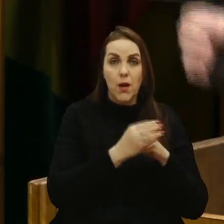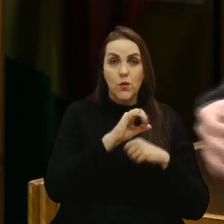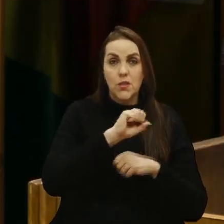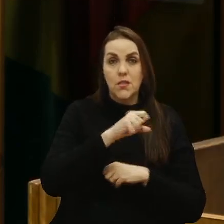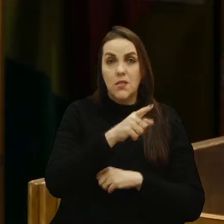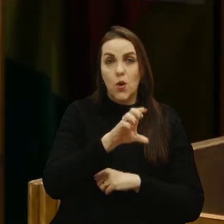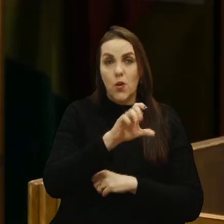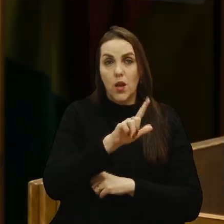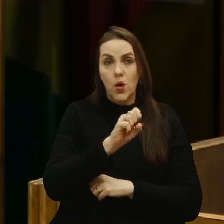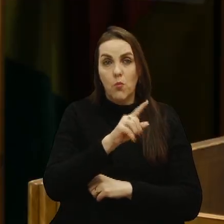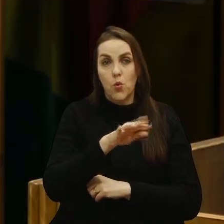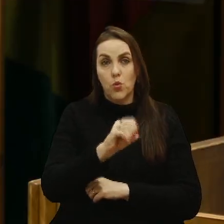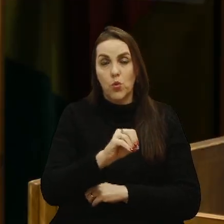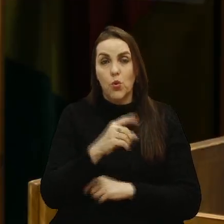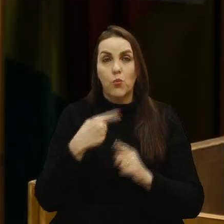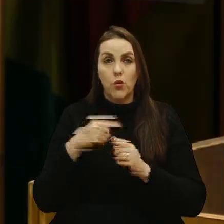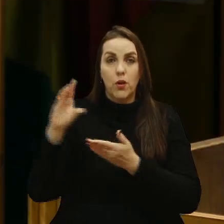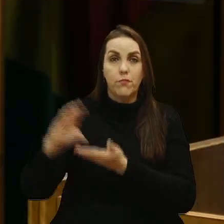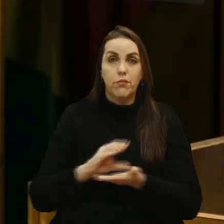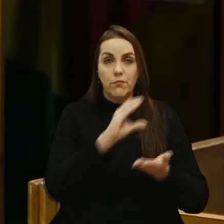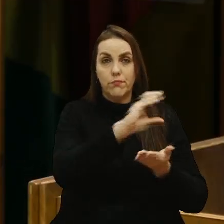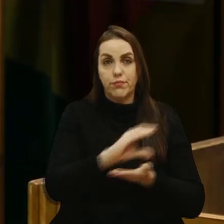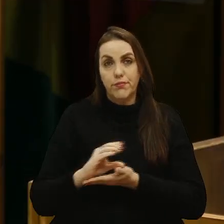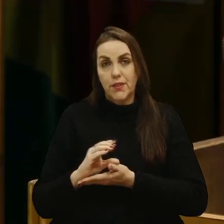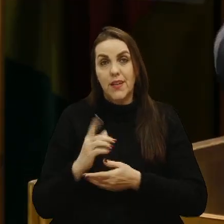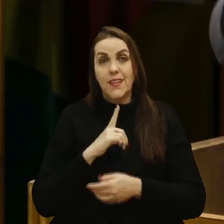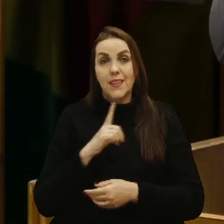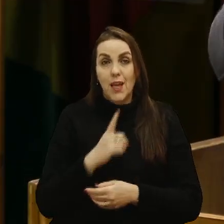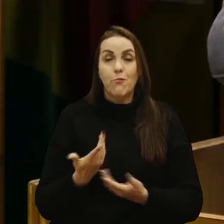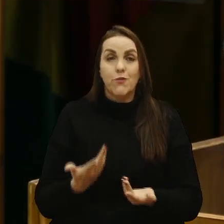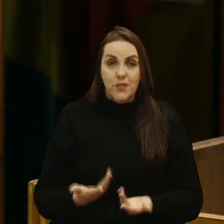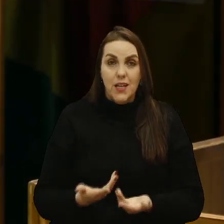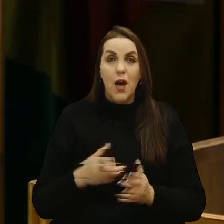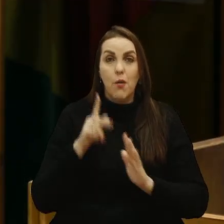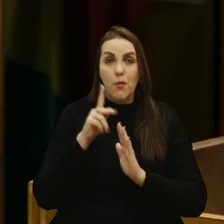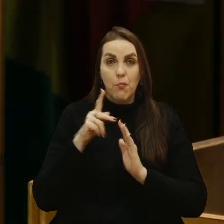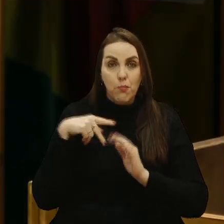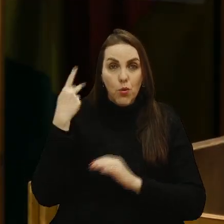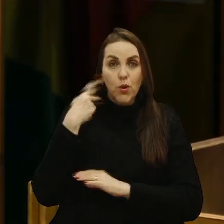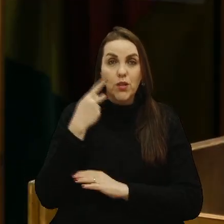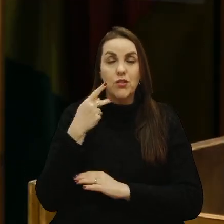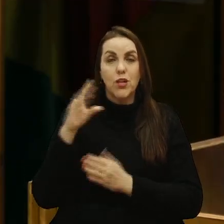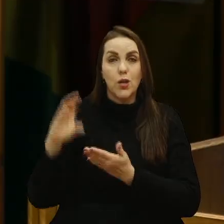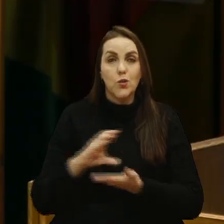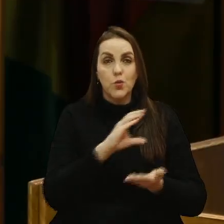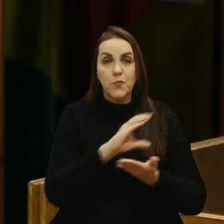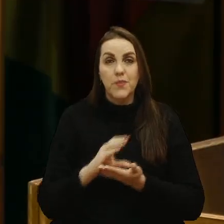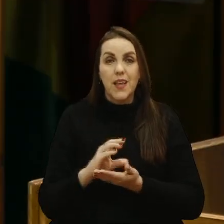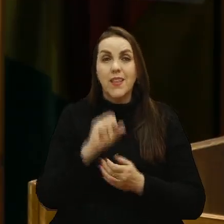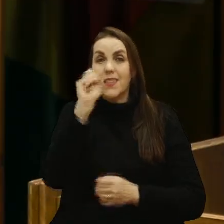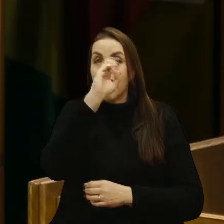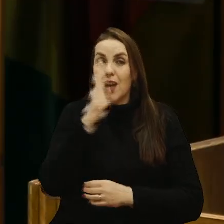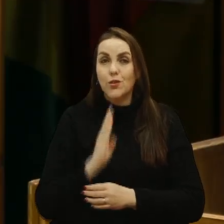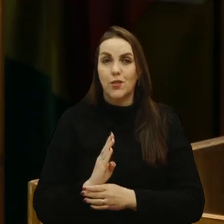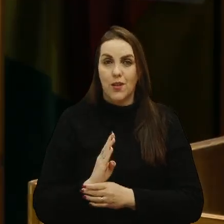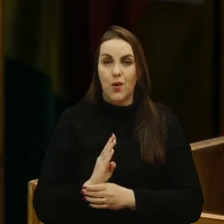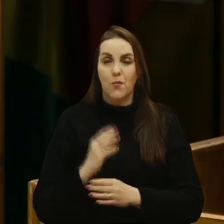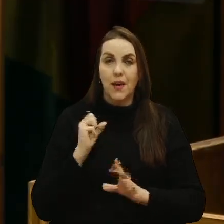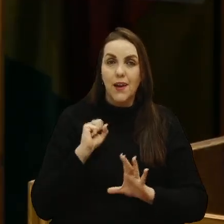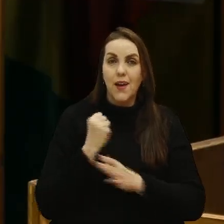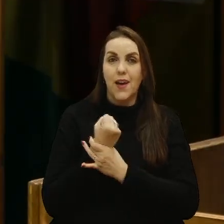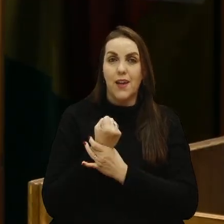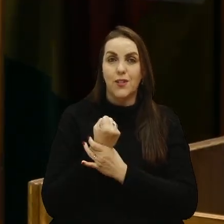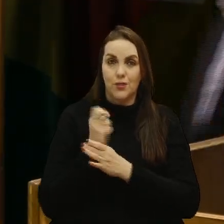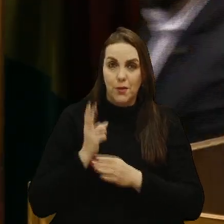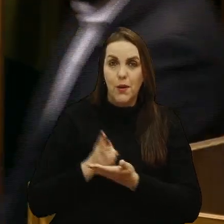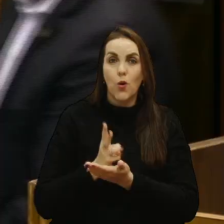Porque se trata de subsídio cruzado. E nós temos que criar uma política de subsídio cruzado nacional para garantir a